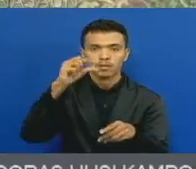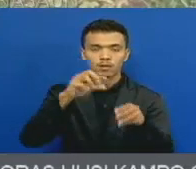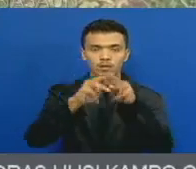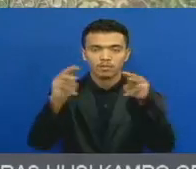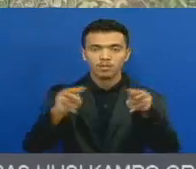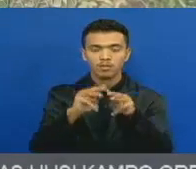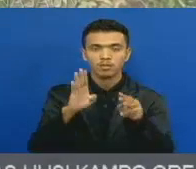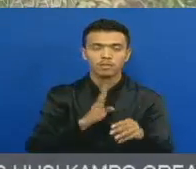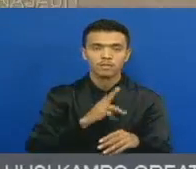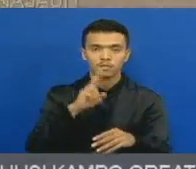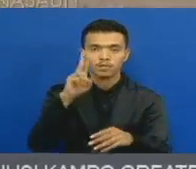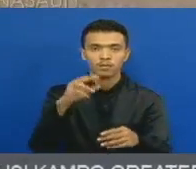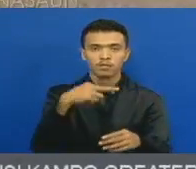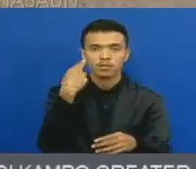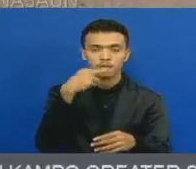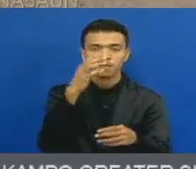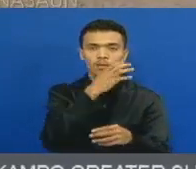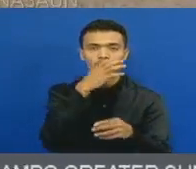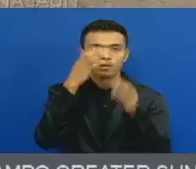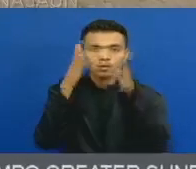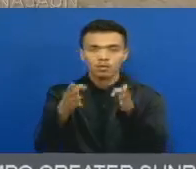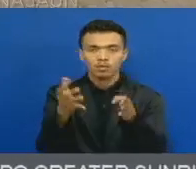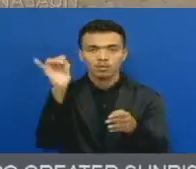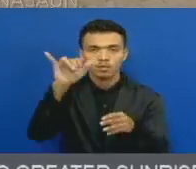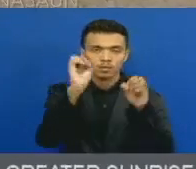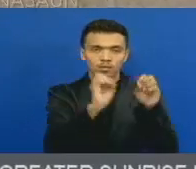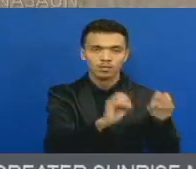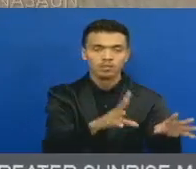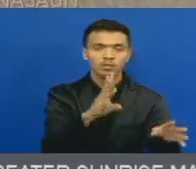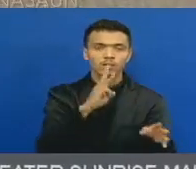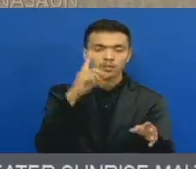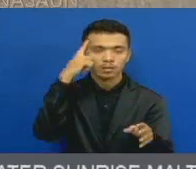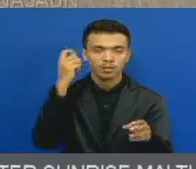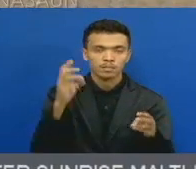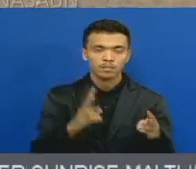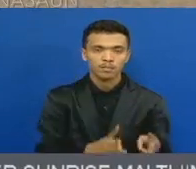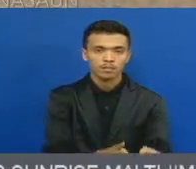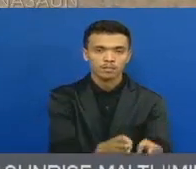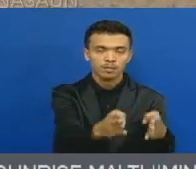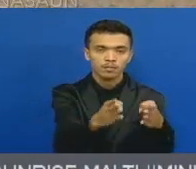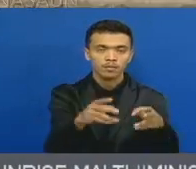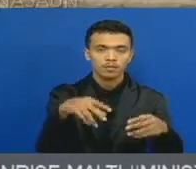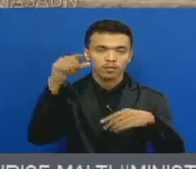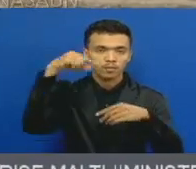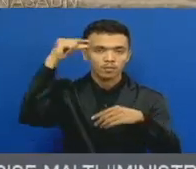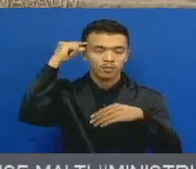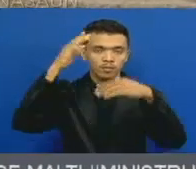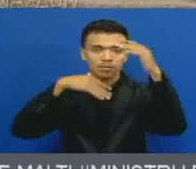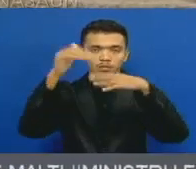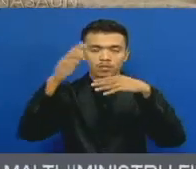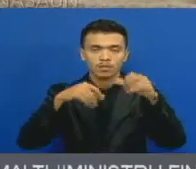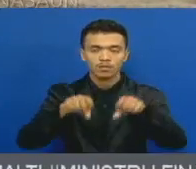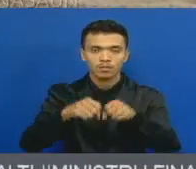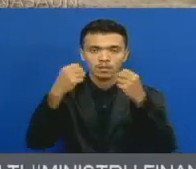Baucau. Natar hirakne agricultor sira abandona tamba irrigação nebe antes ne governo construi, maioria atona